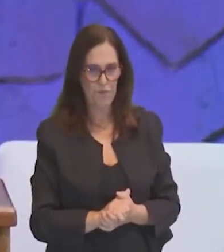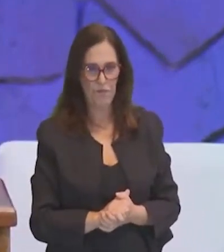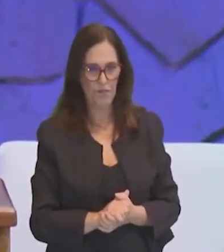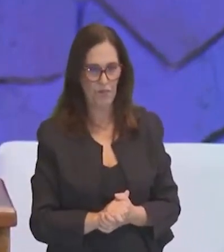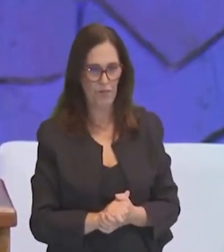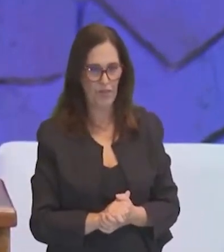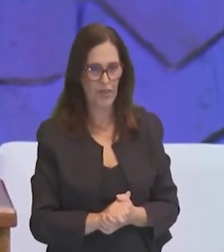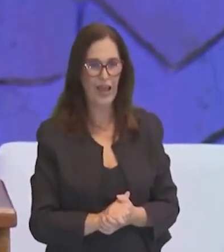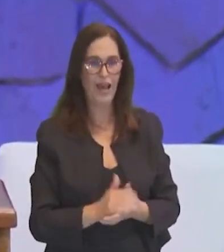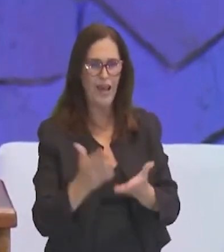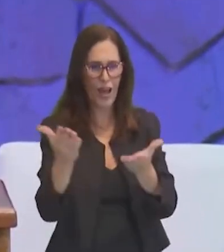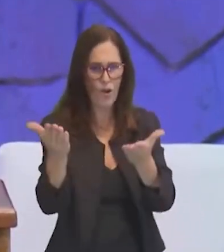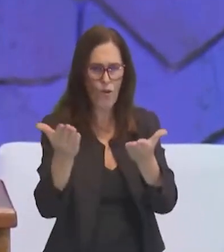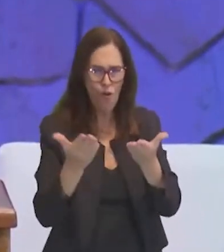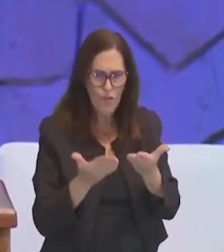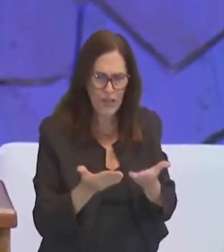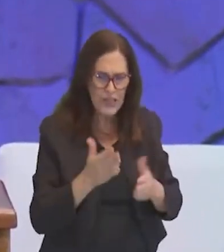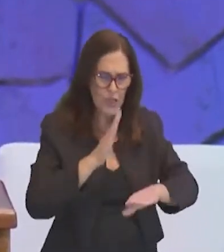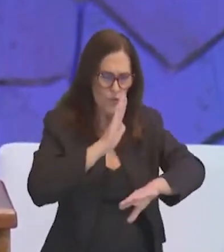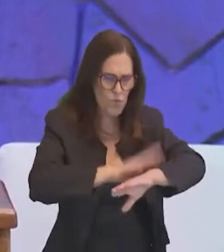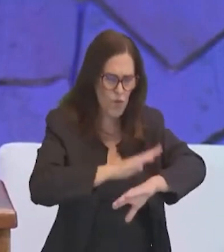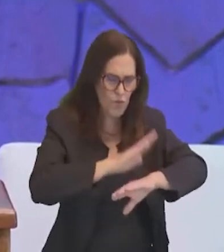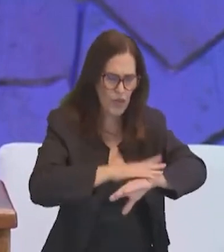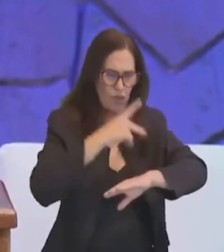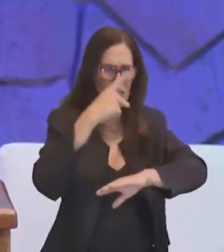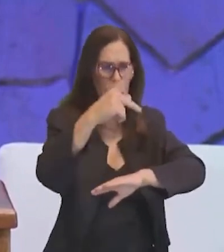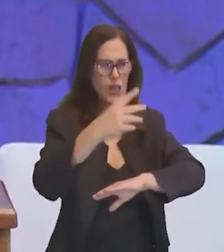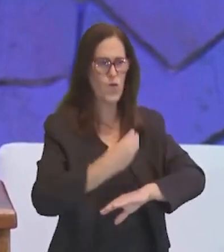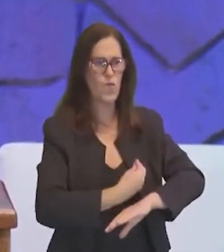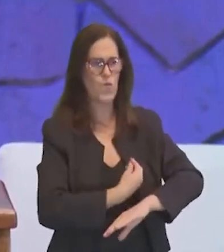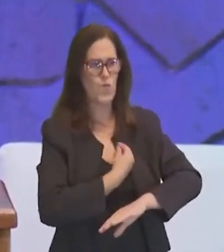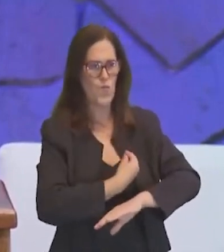Quero te convidar a fazer esse momento seu com Deus,